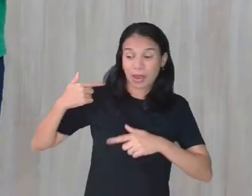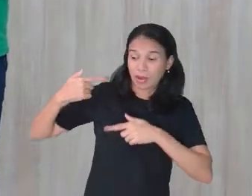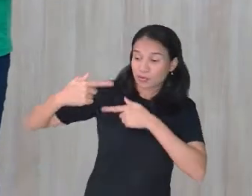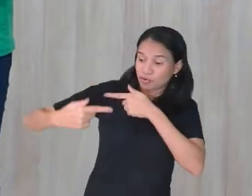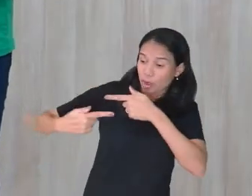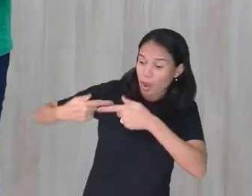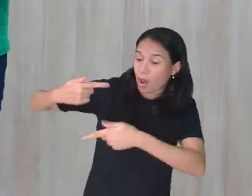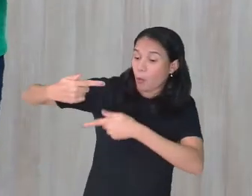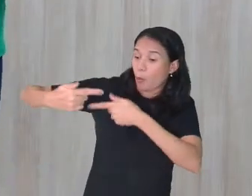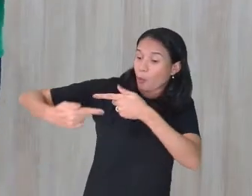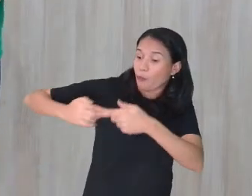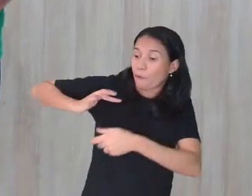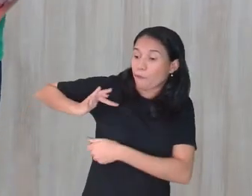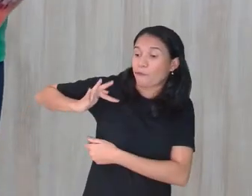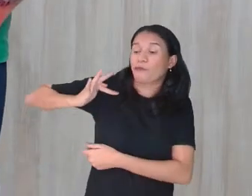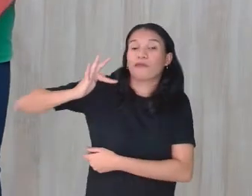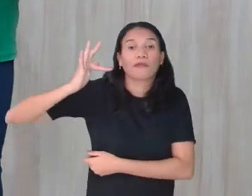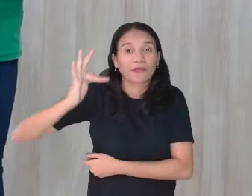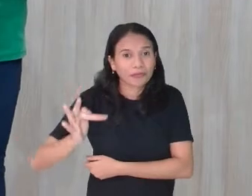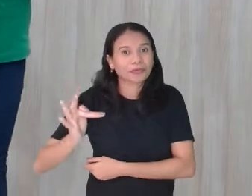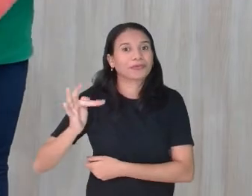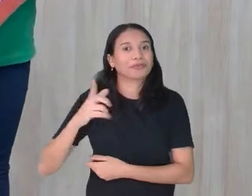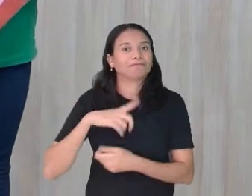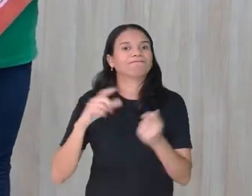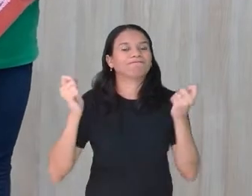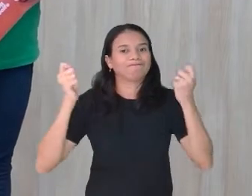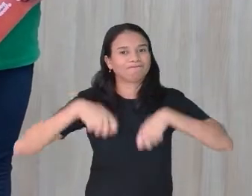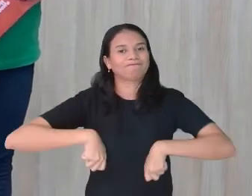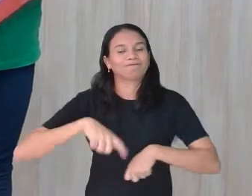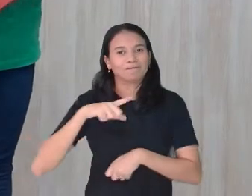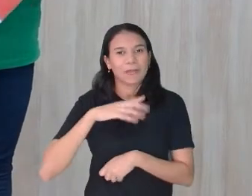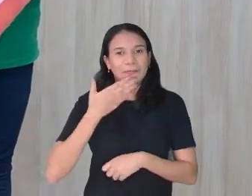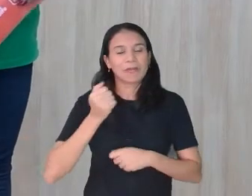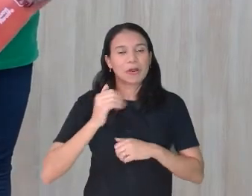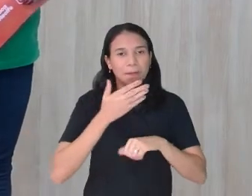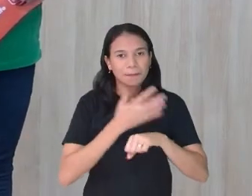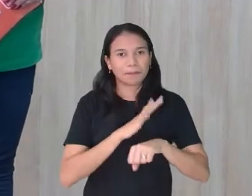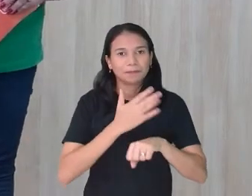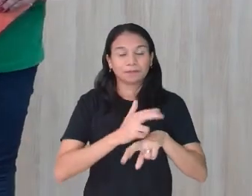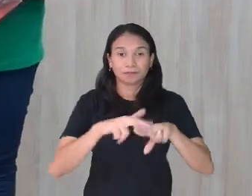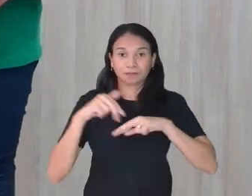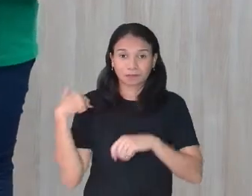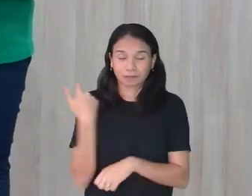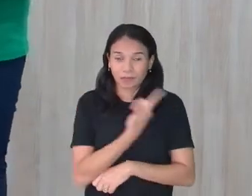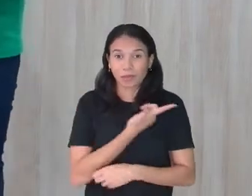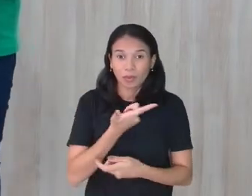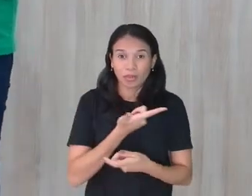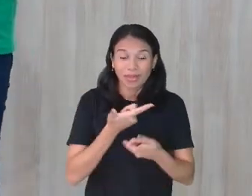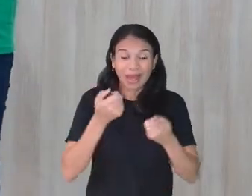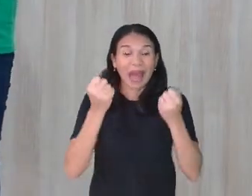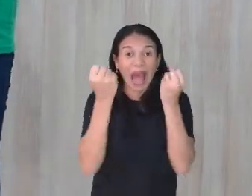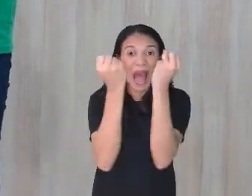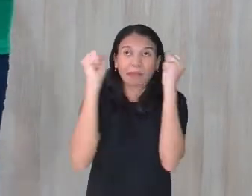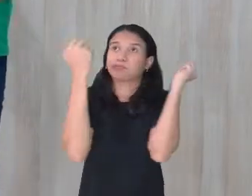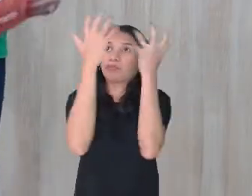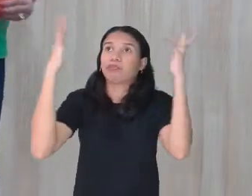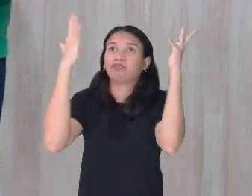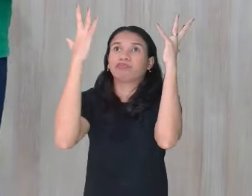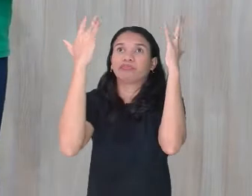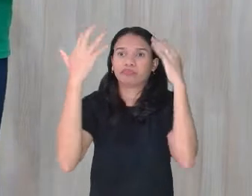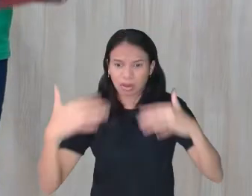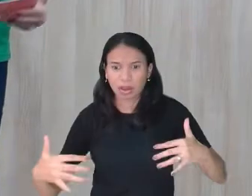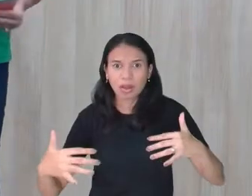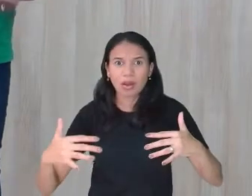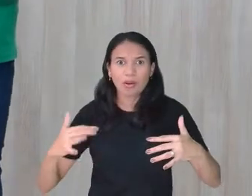que futuros, né, possam conhecer. Então, se a gente destruir, né, os meus netos